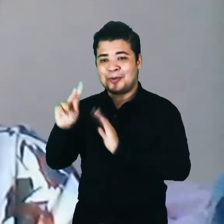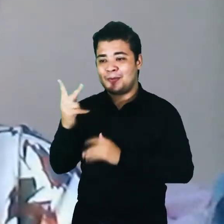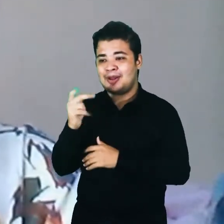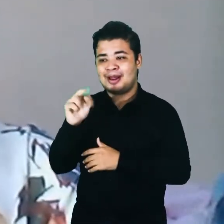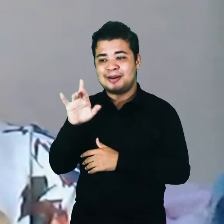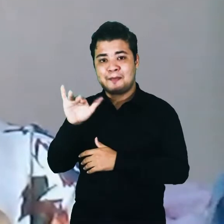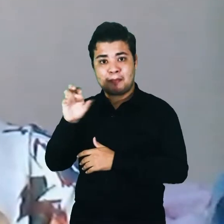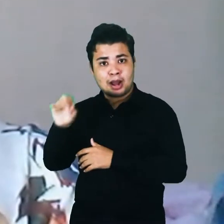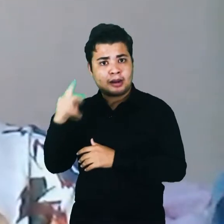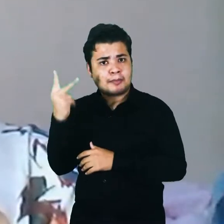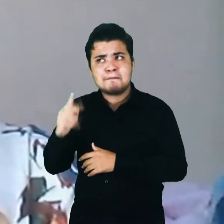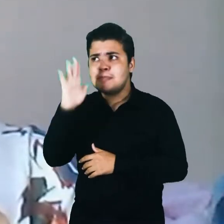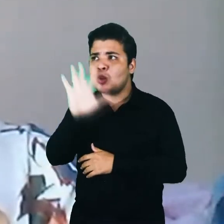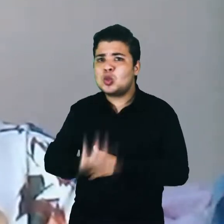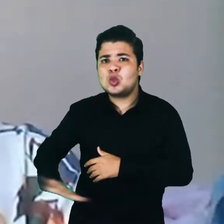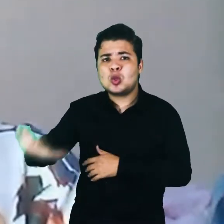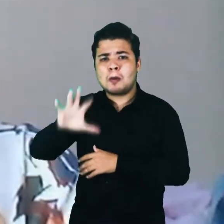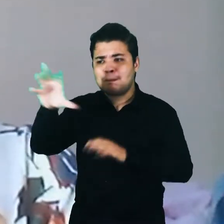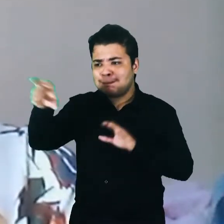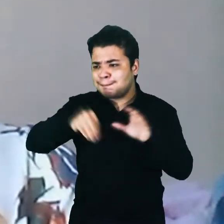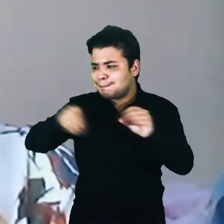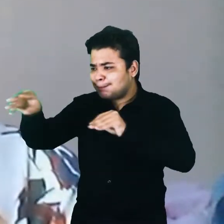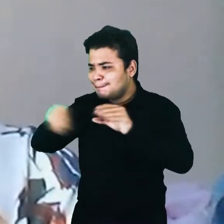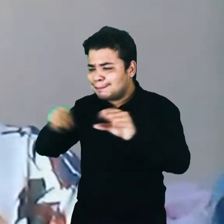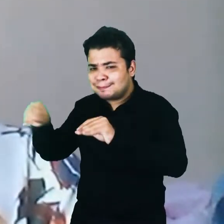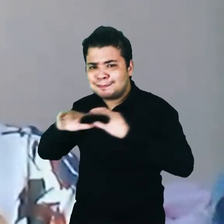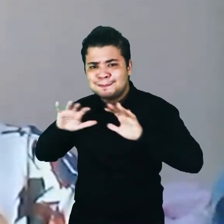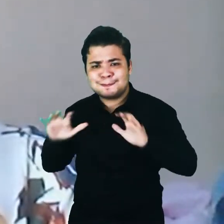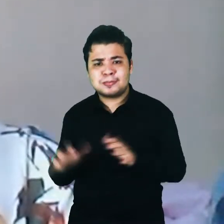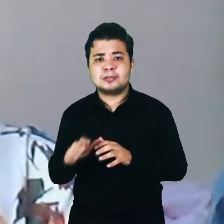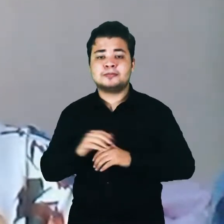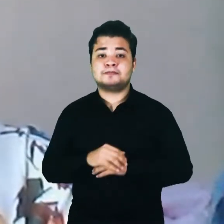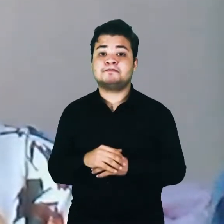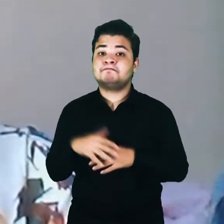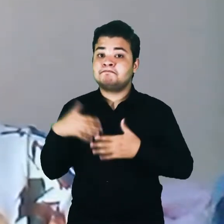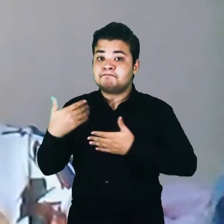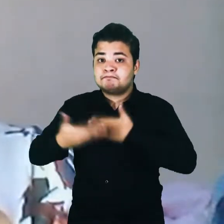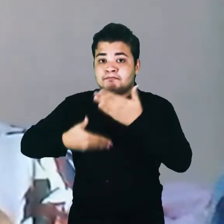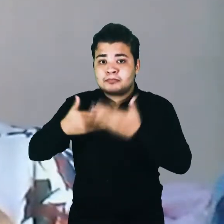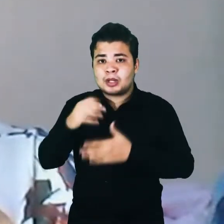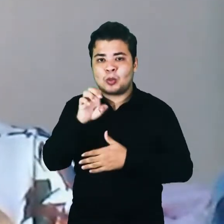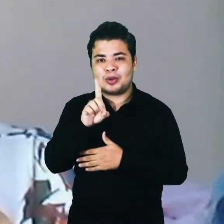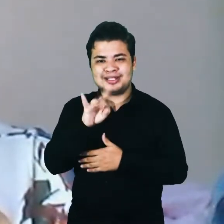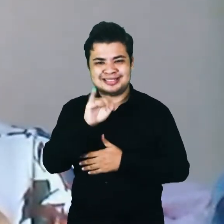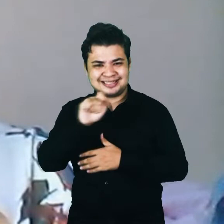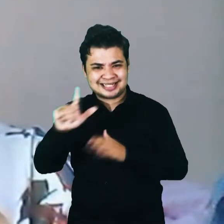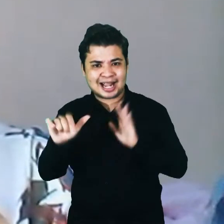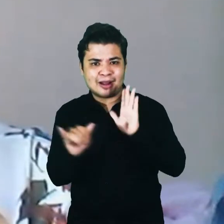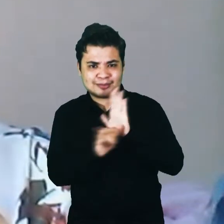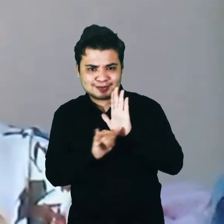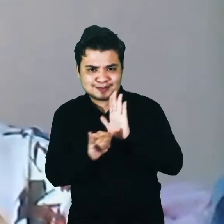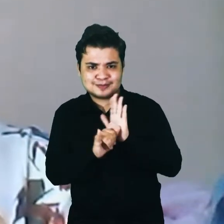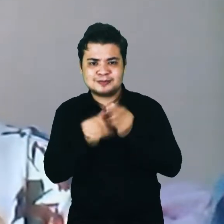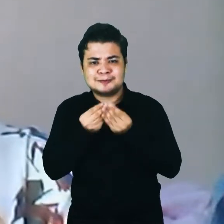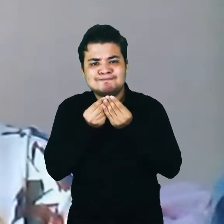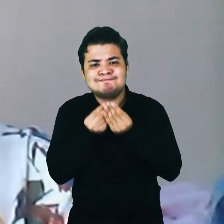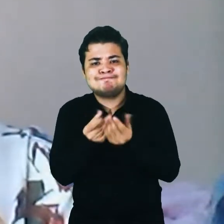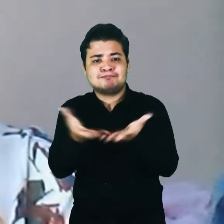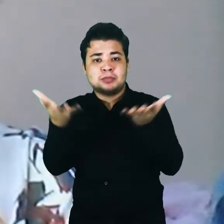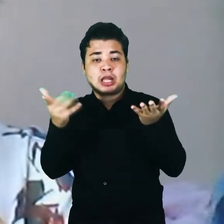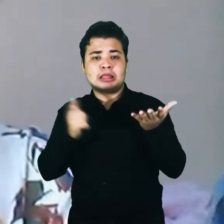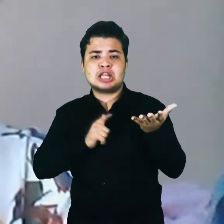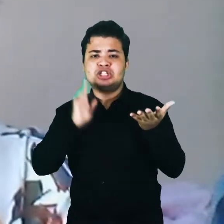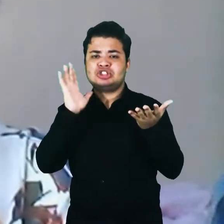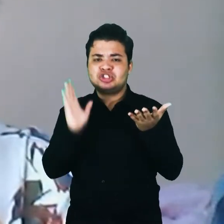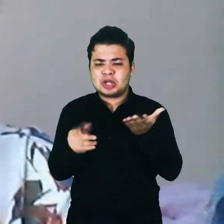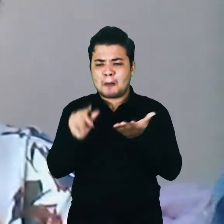Brasil. Quando foi lançado esse edital desse programa, já existia então um embrião